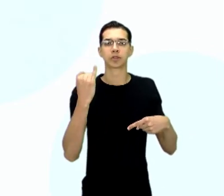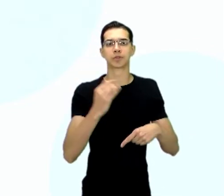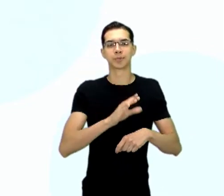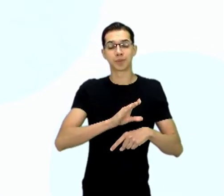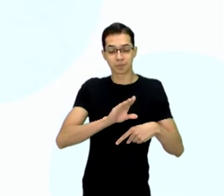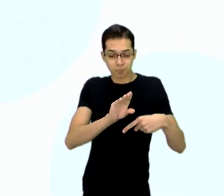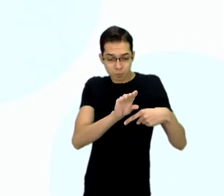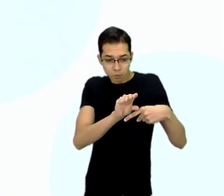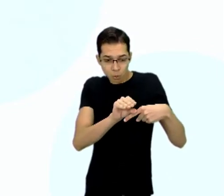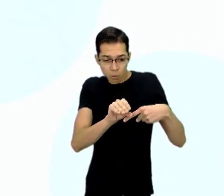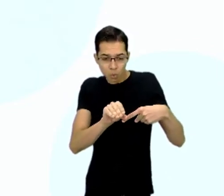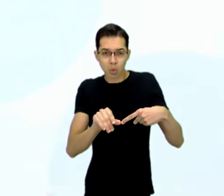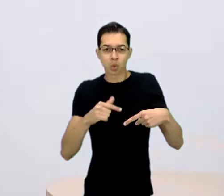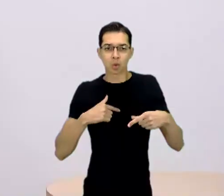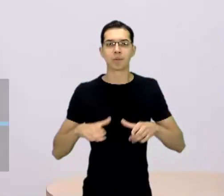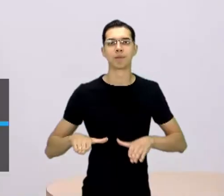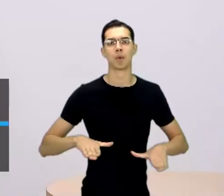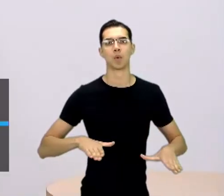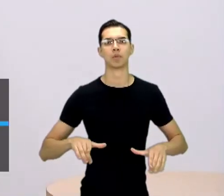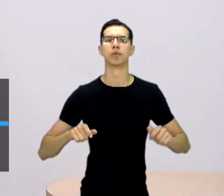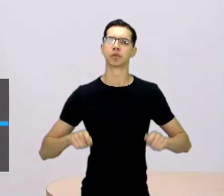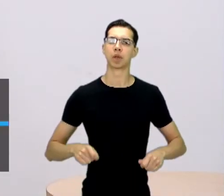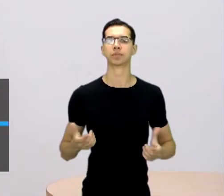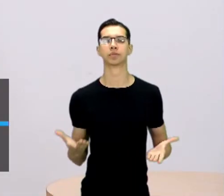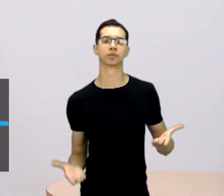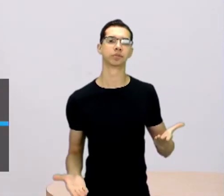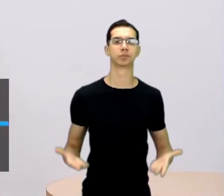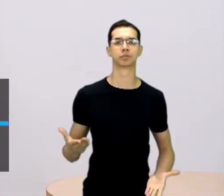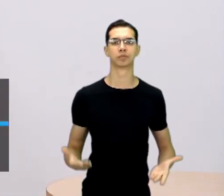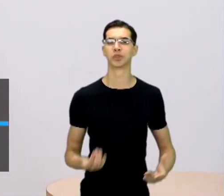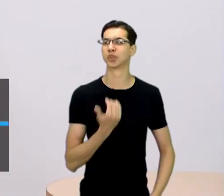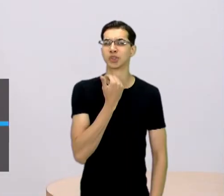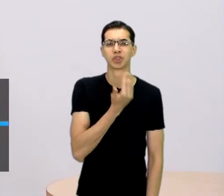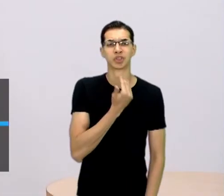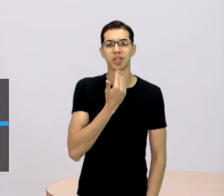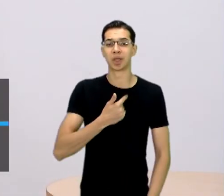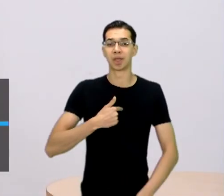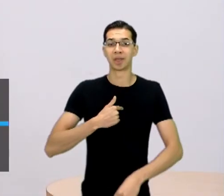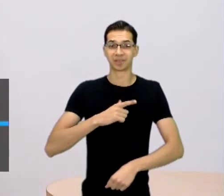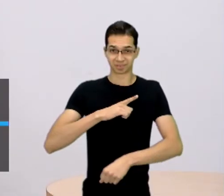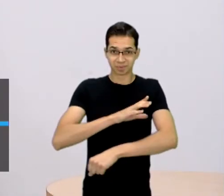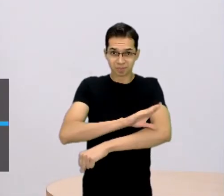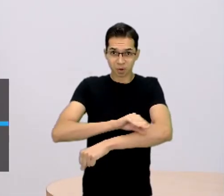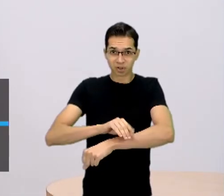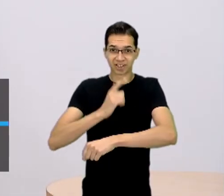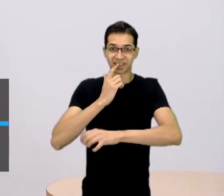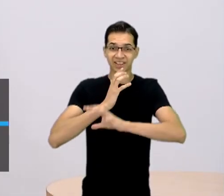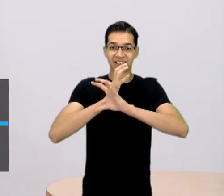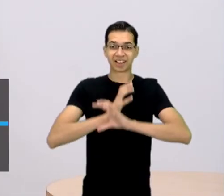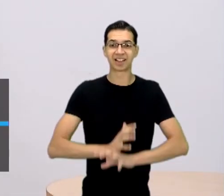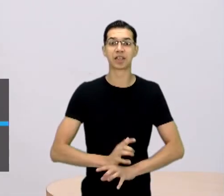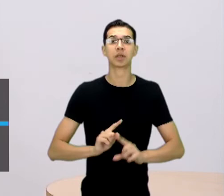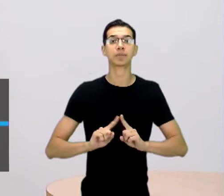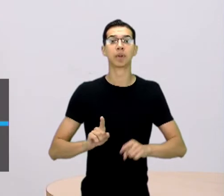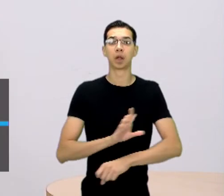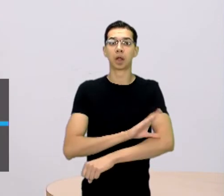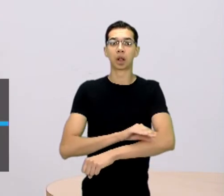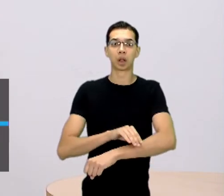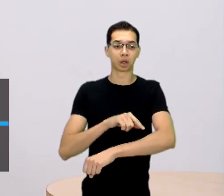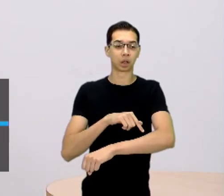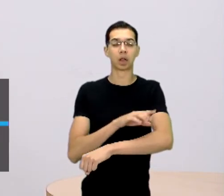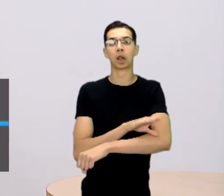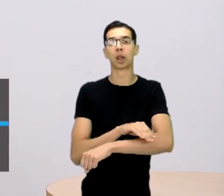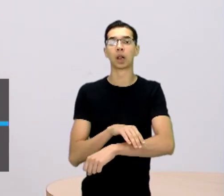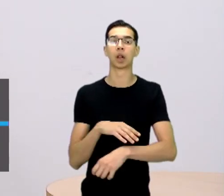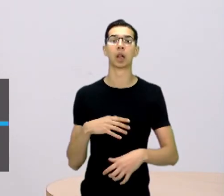para a movimentação. Não adianta nada eu ter músculos associados ao meu esqueleto e esses músculos estarem soltos aí pelo